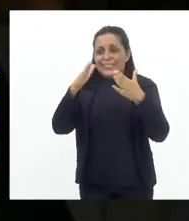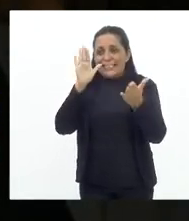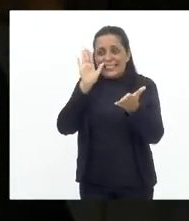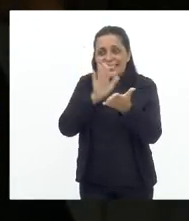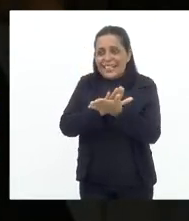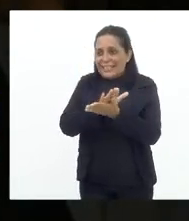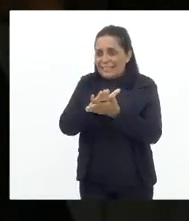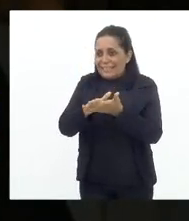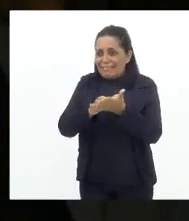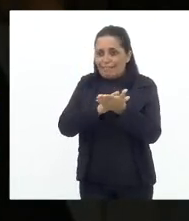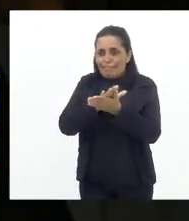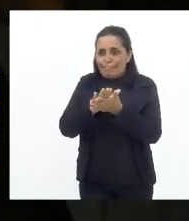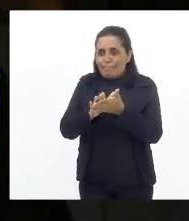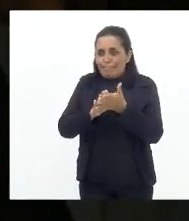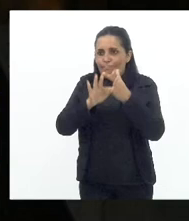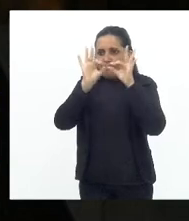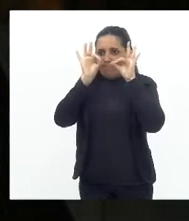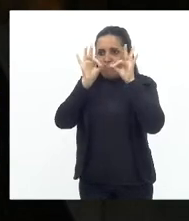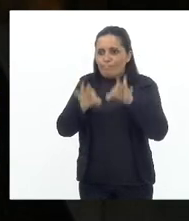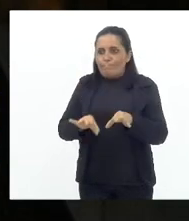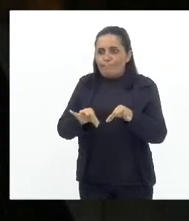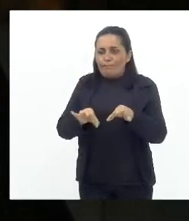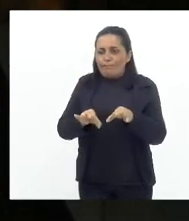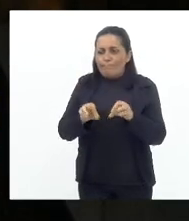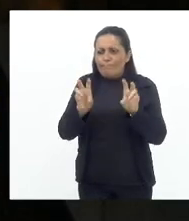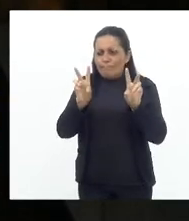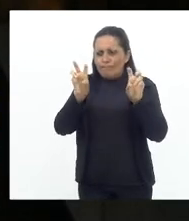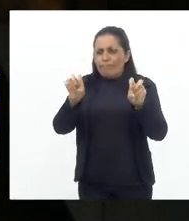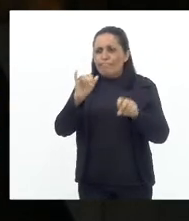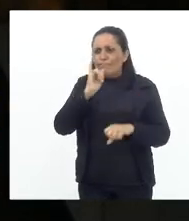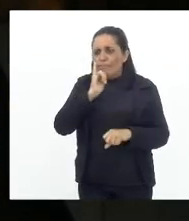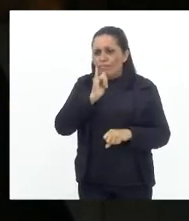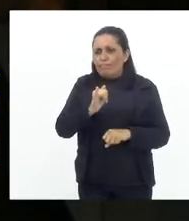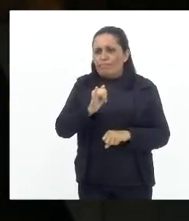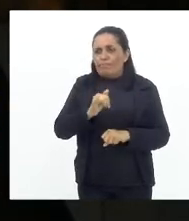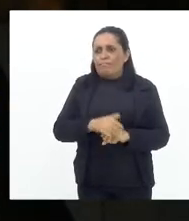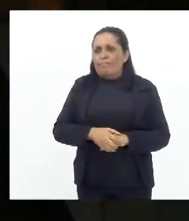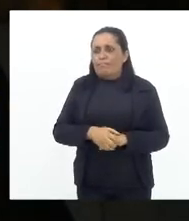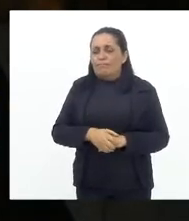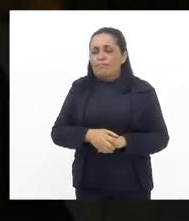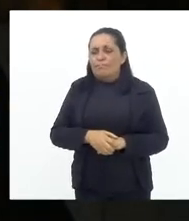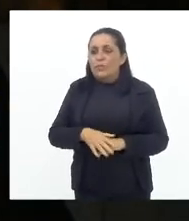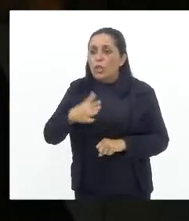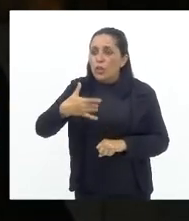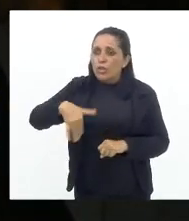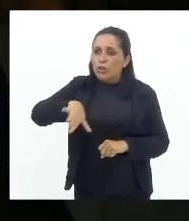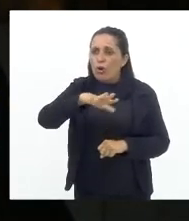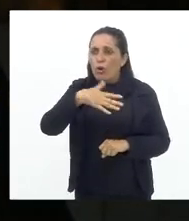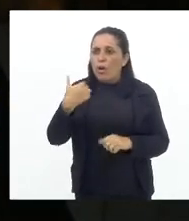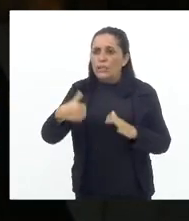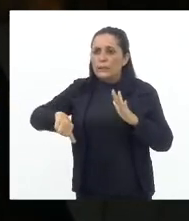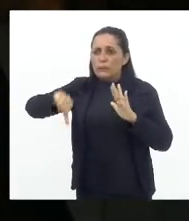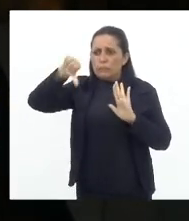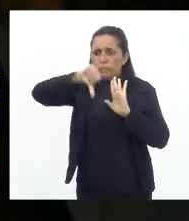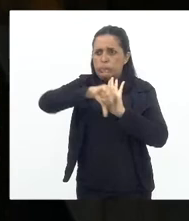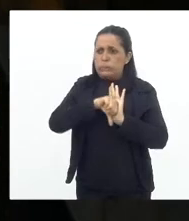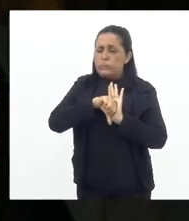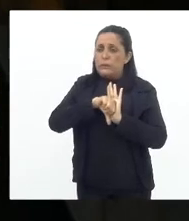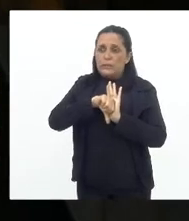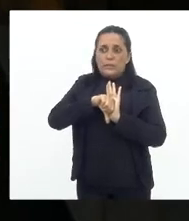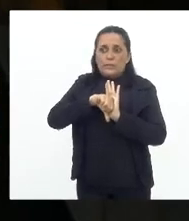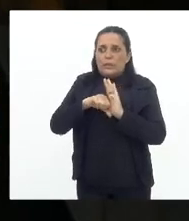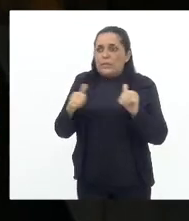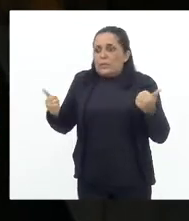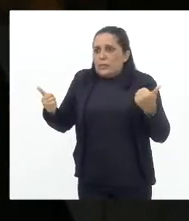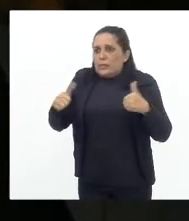absolutamente nada e eu faço questão de dizer que nós estamos numa crise sem precedentes